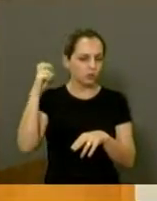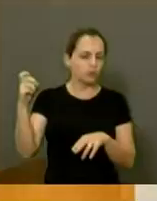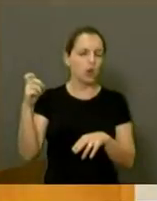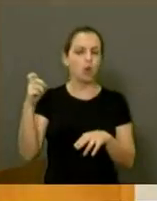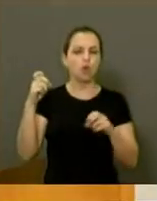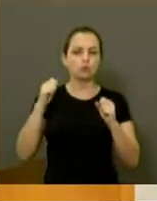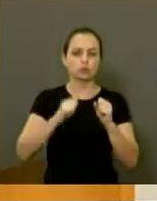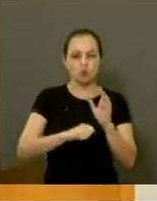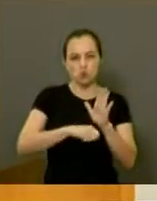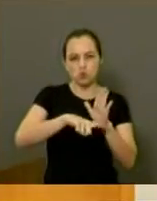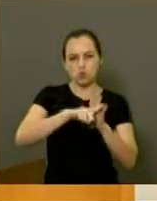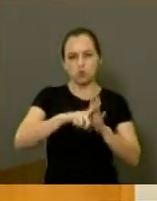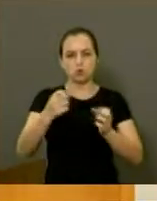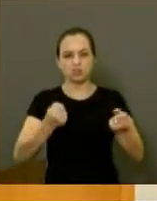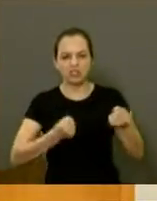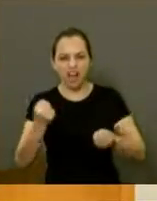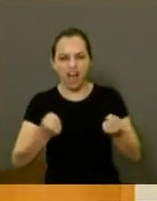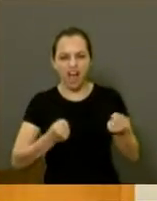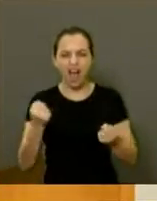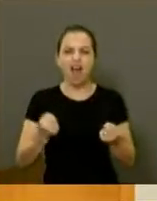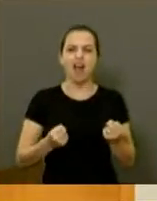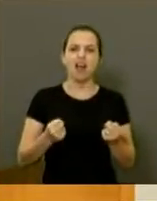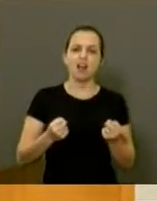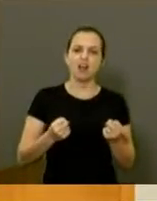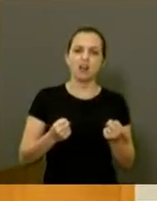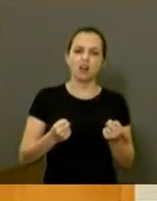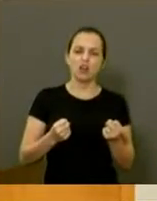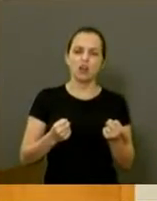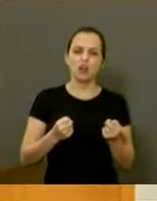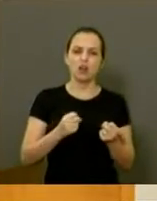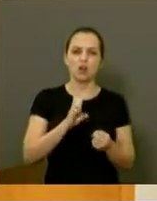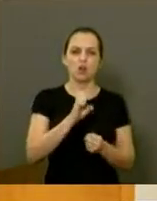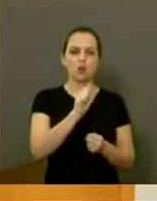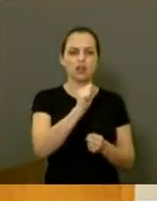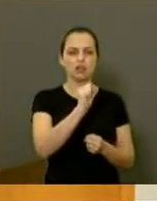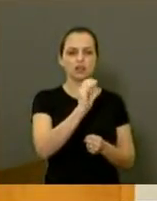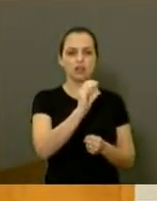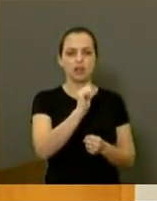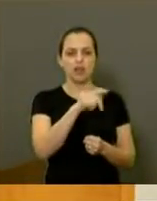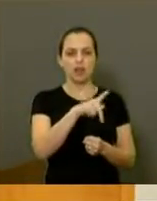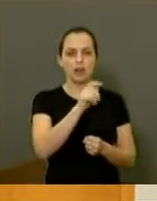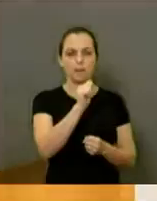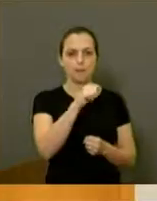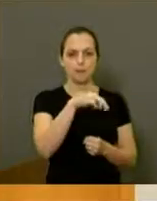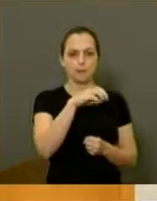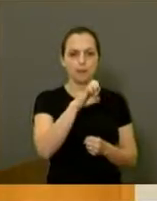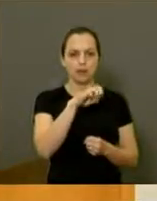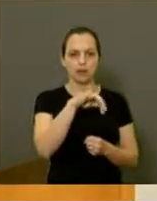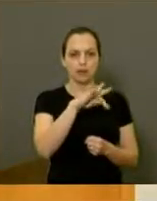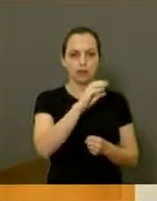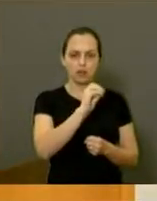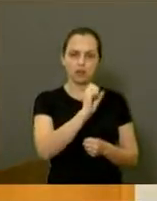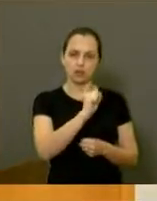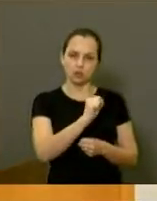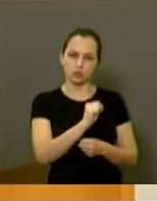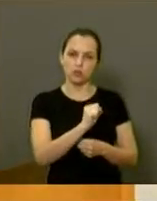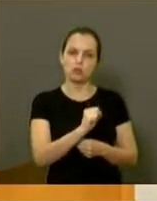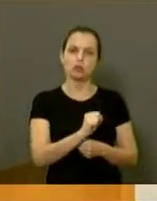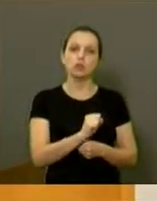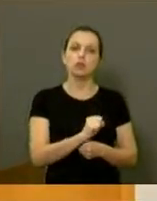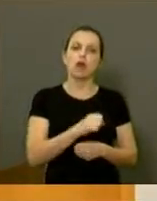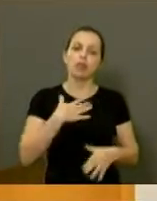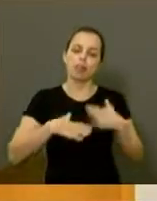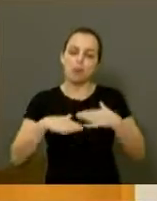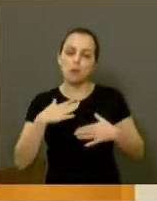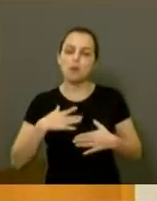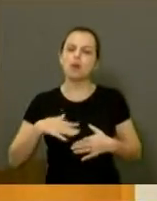a veículos, né, com som, escapamentos, infrações de trânsito, enfim, perturbação de sossego público.